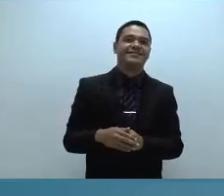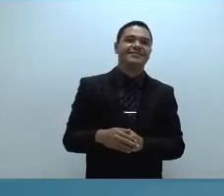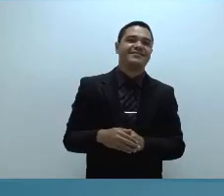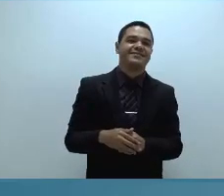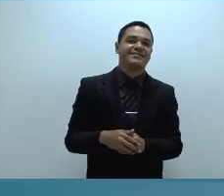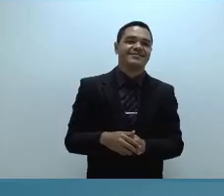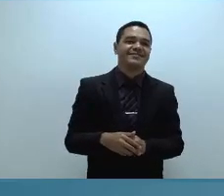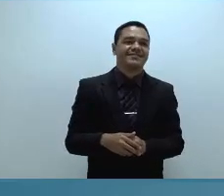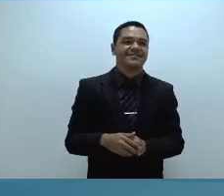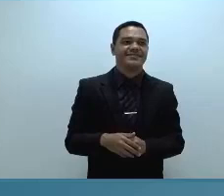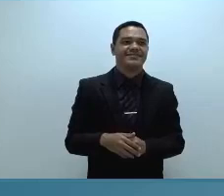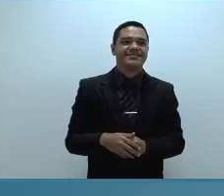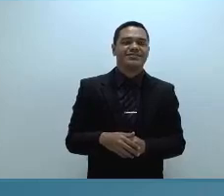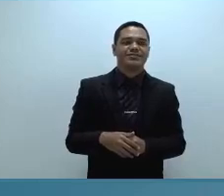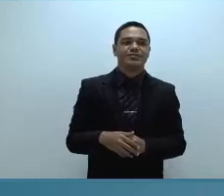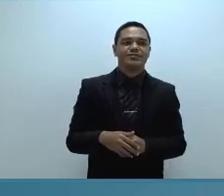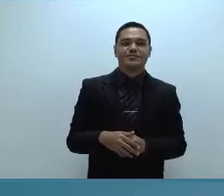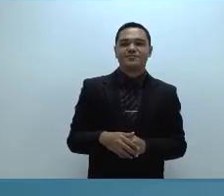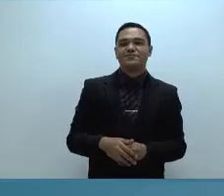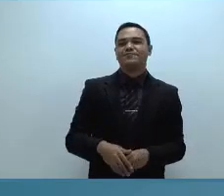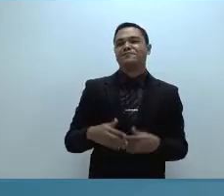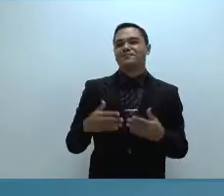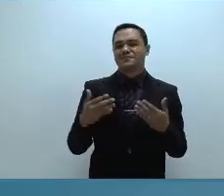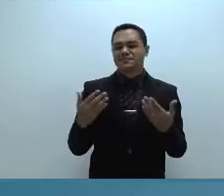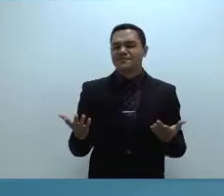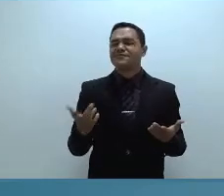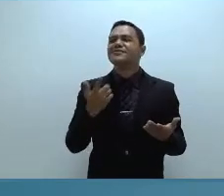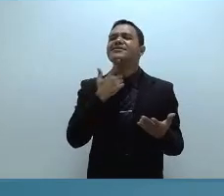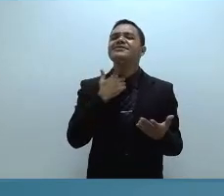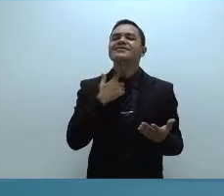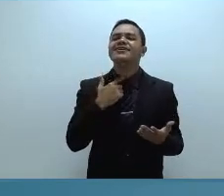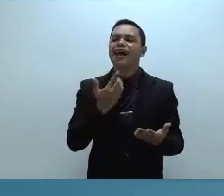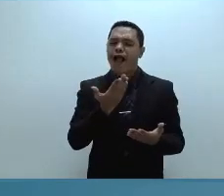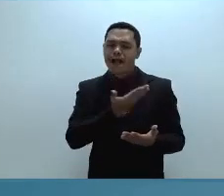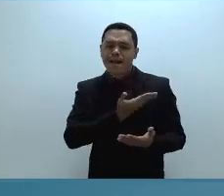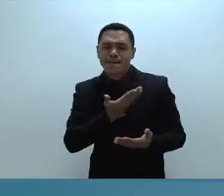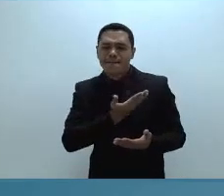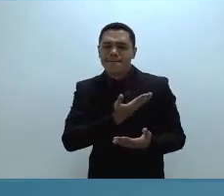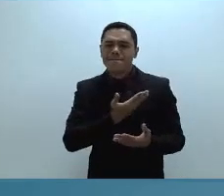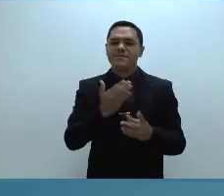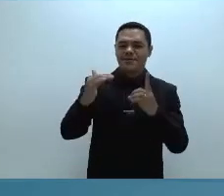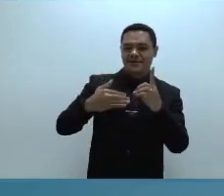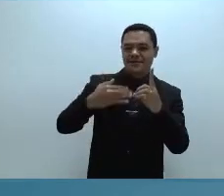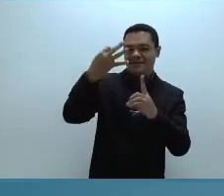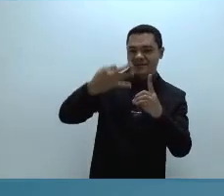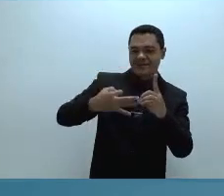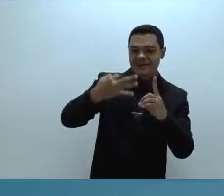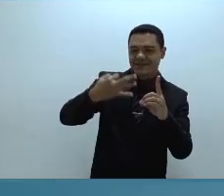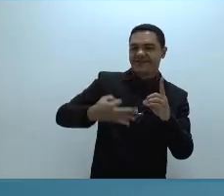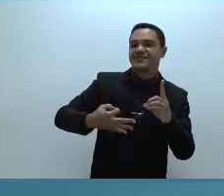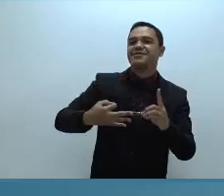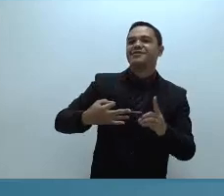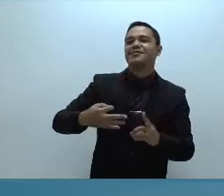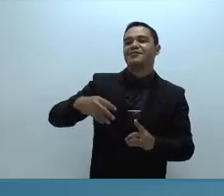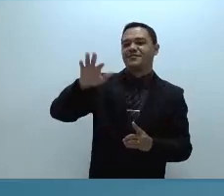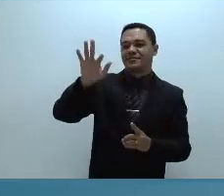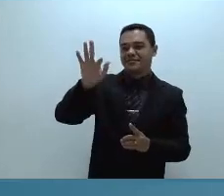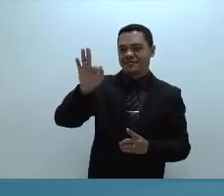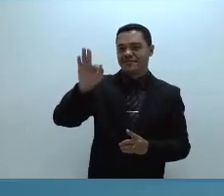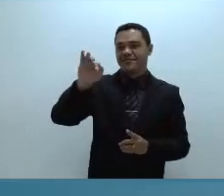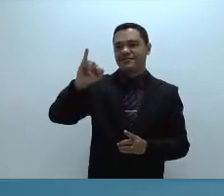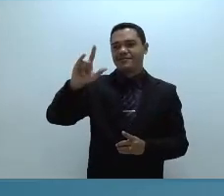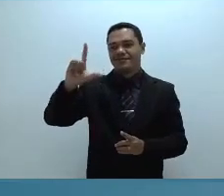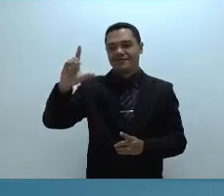Colega amigo, eu quero desejar para minhas colegas e amigas, desembargadora Maria Filomena e